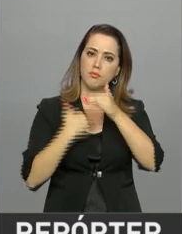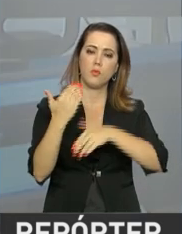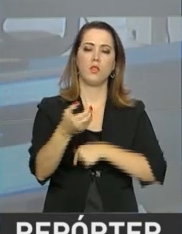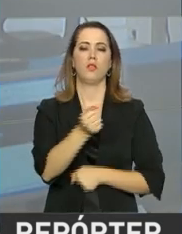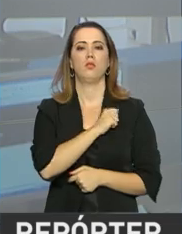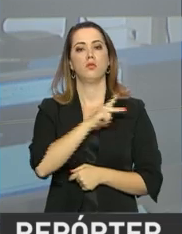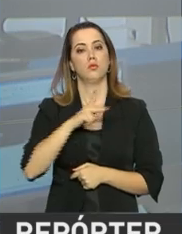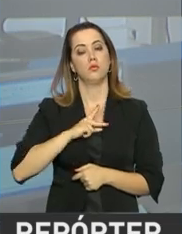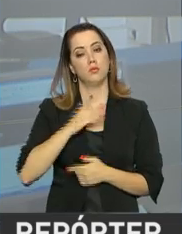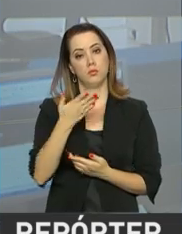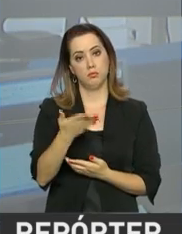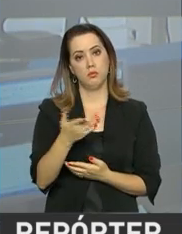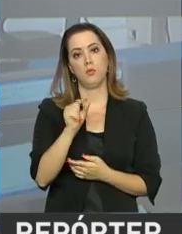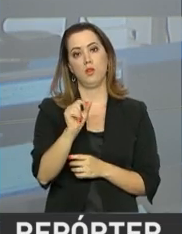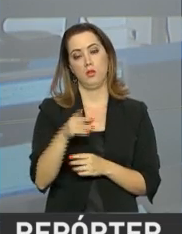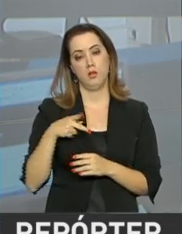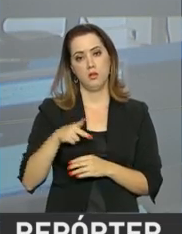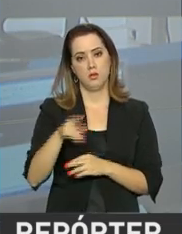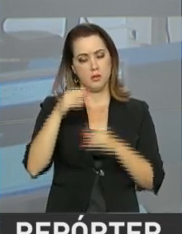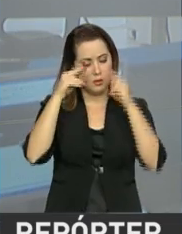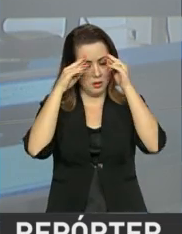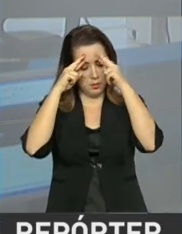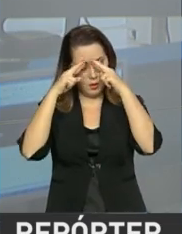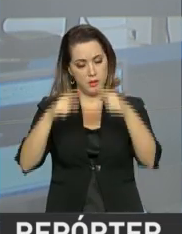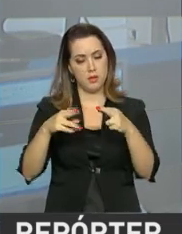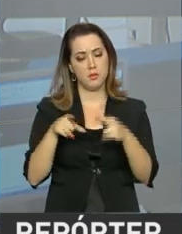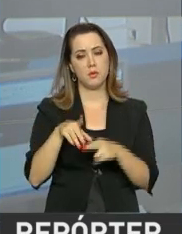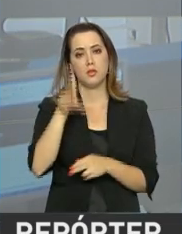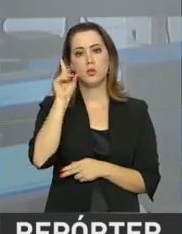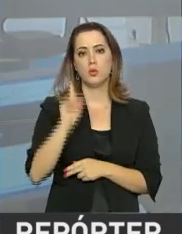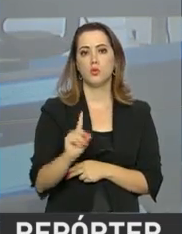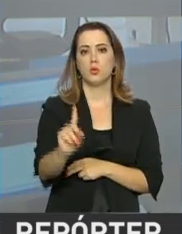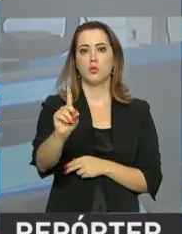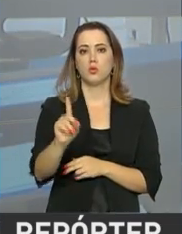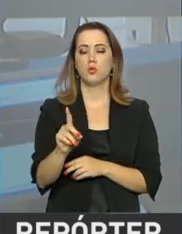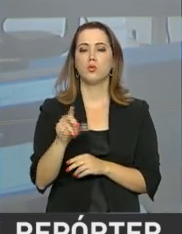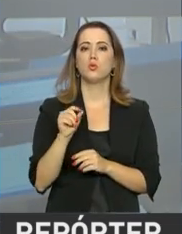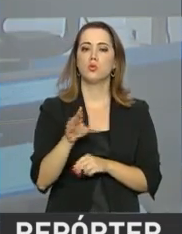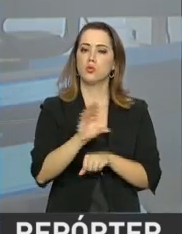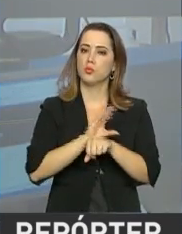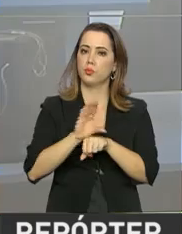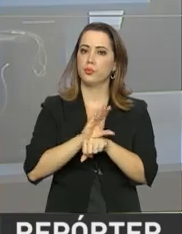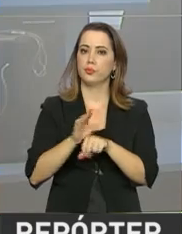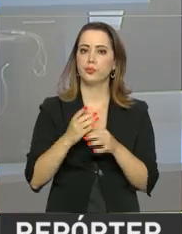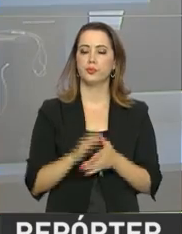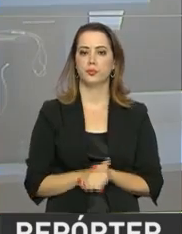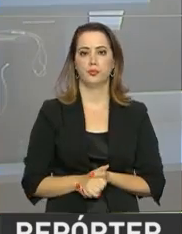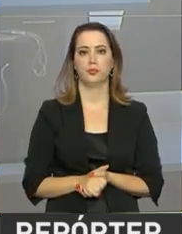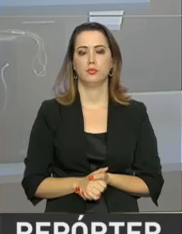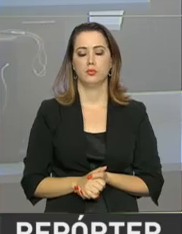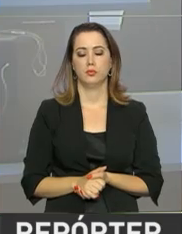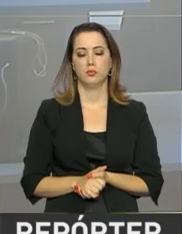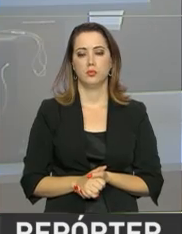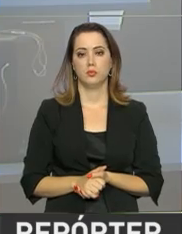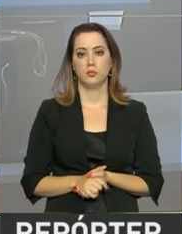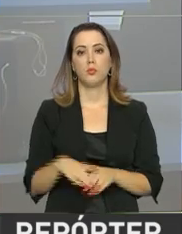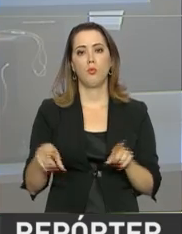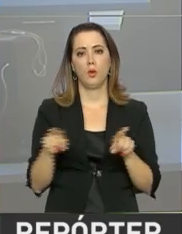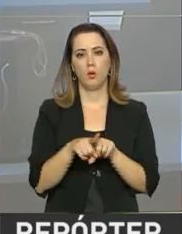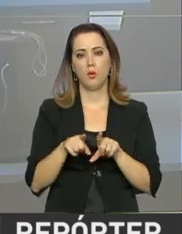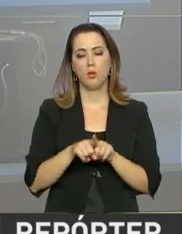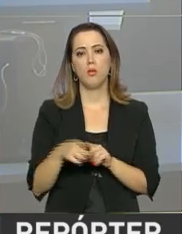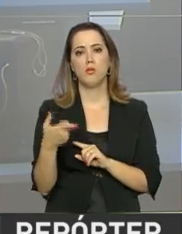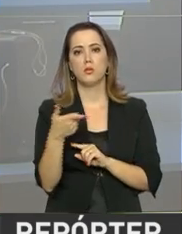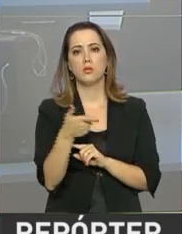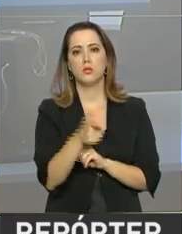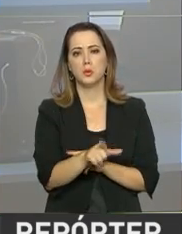Previdenciário sempre respeitando os direitos e garantias constitucionais e sobre as ações para